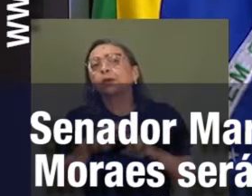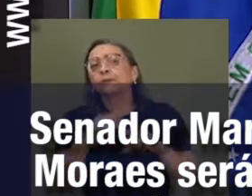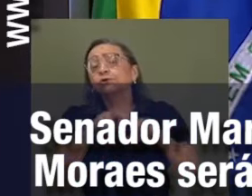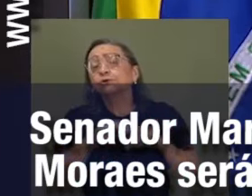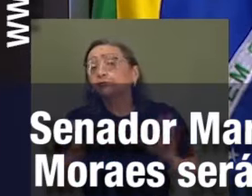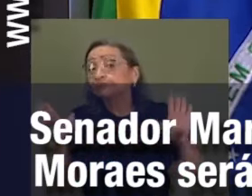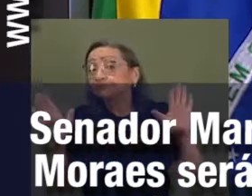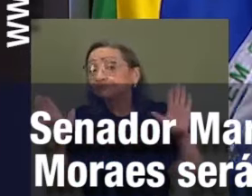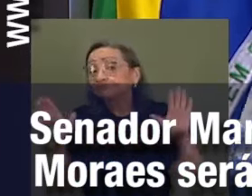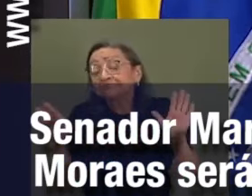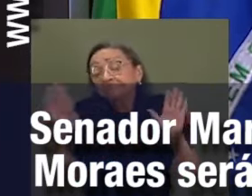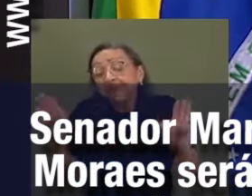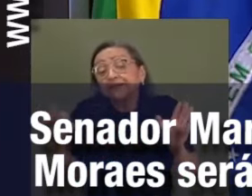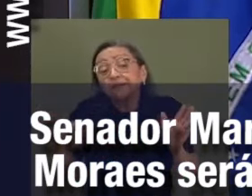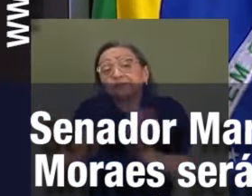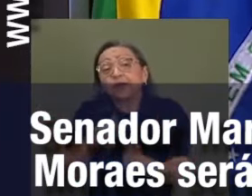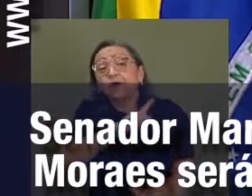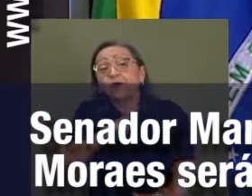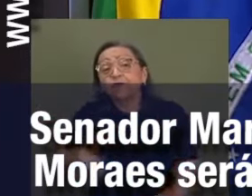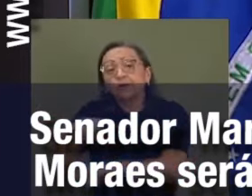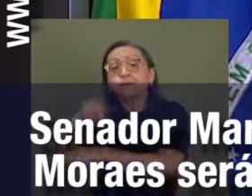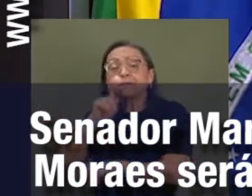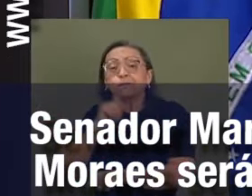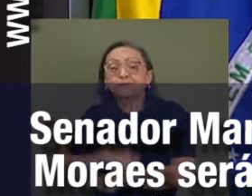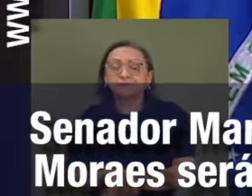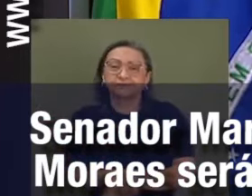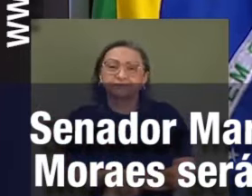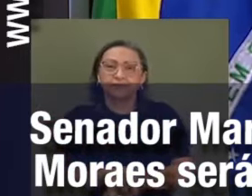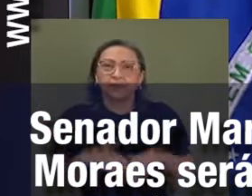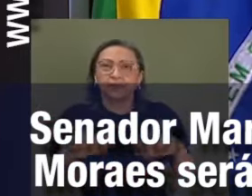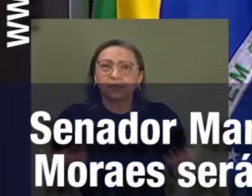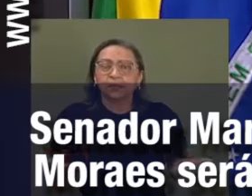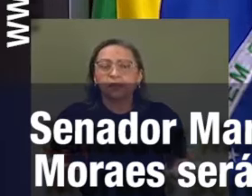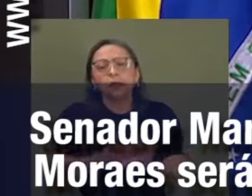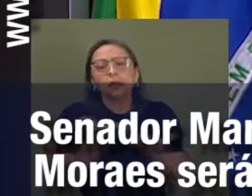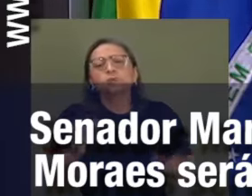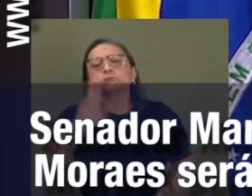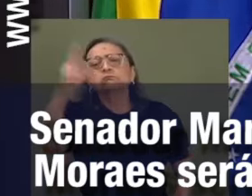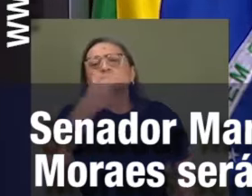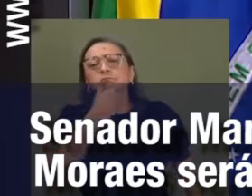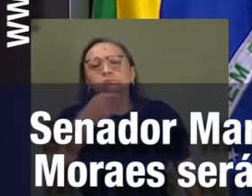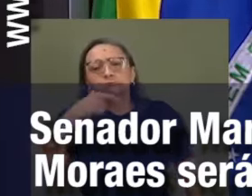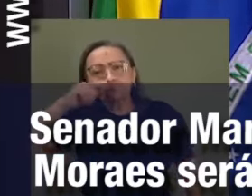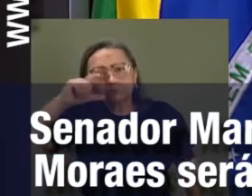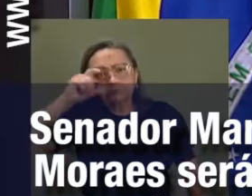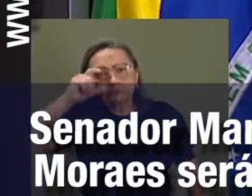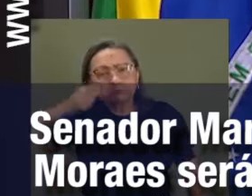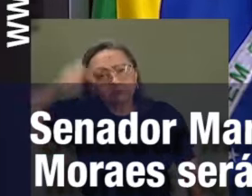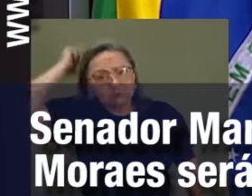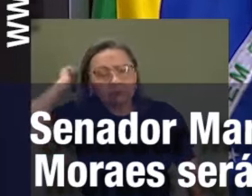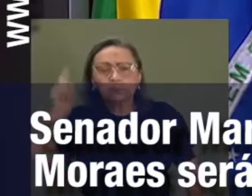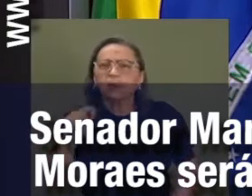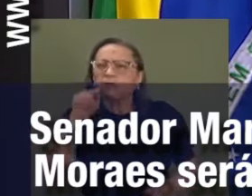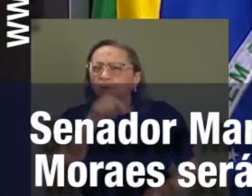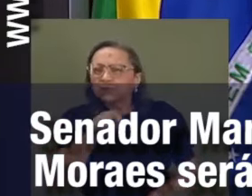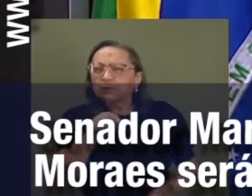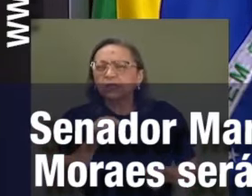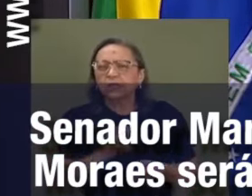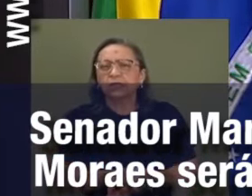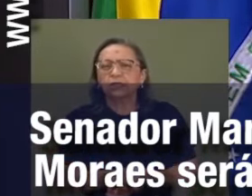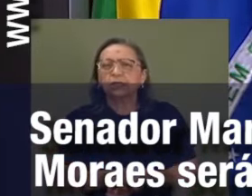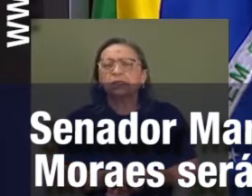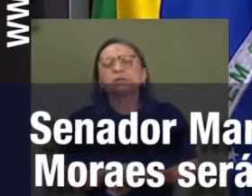do governo dos Estados Unidos. Então, ministro, ou senhor Alexandre de Moraes, você não está só violando os